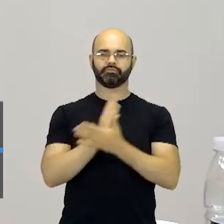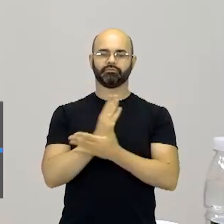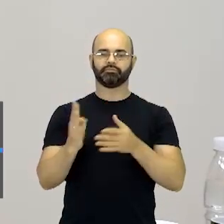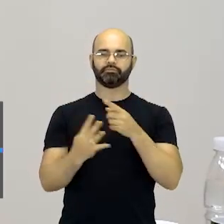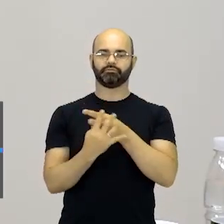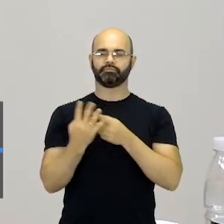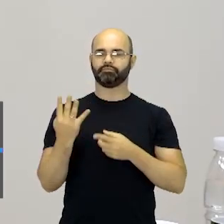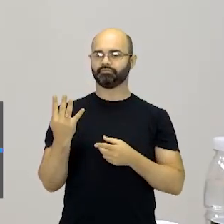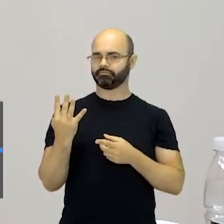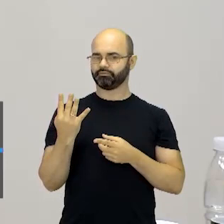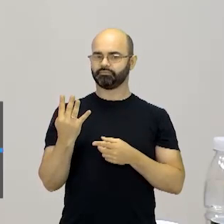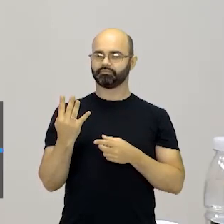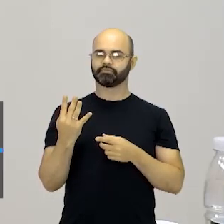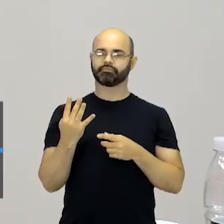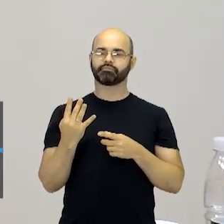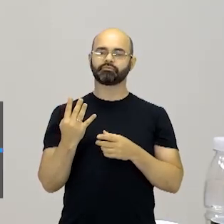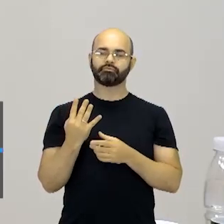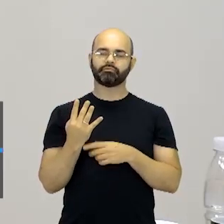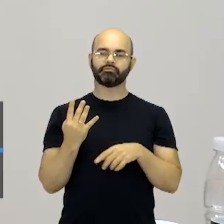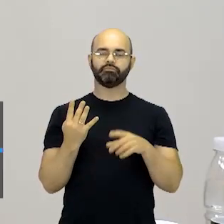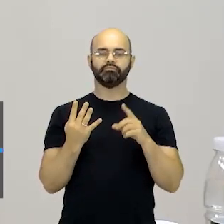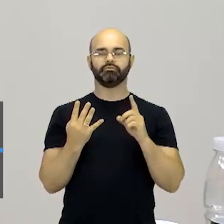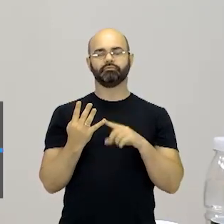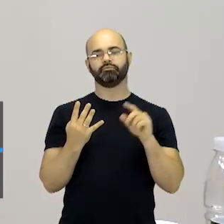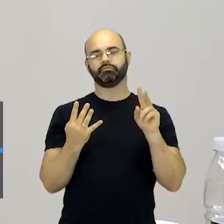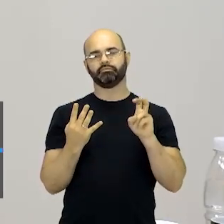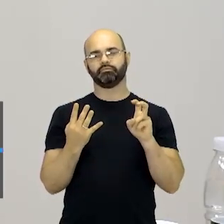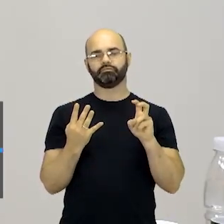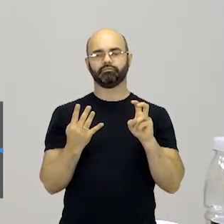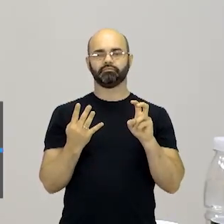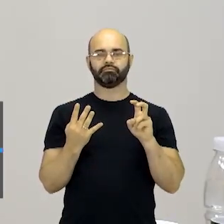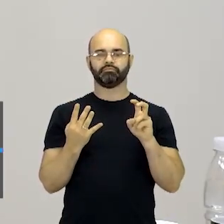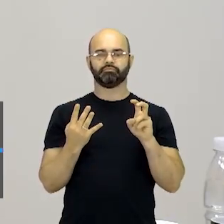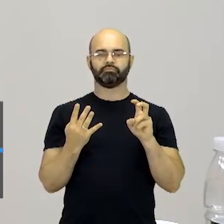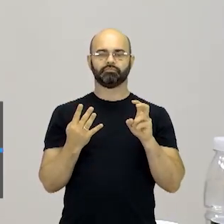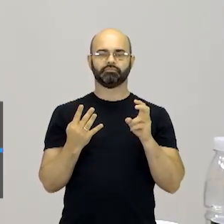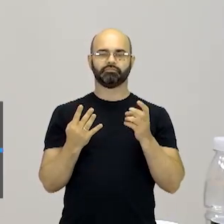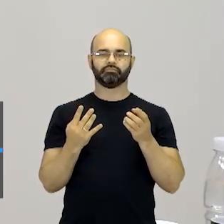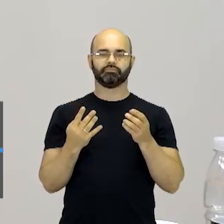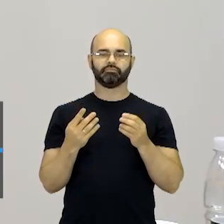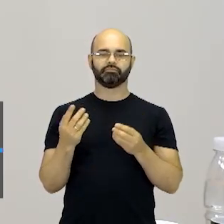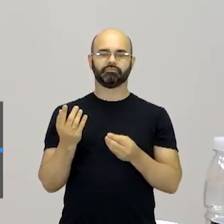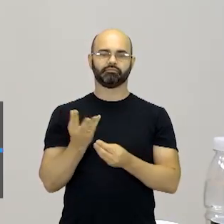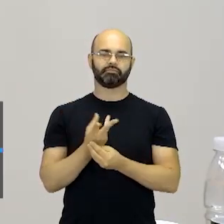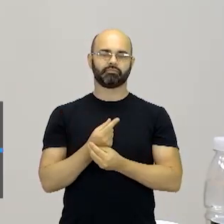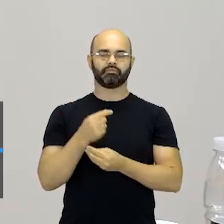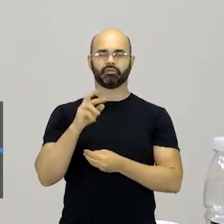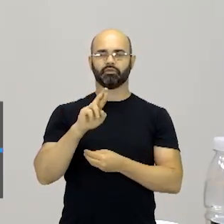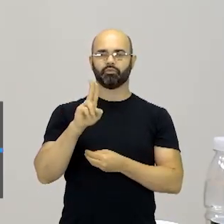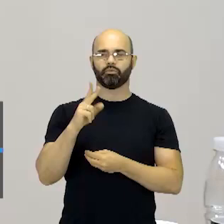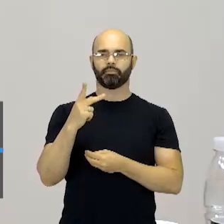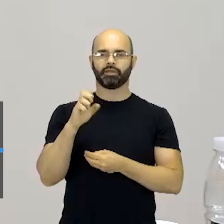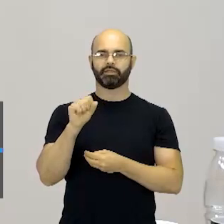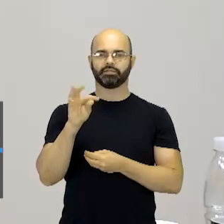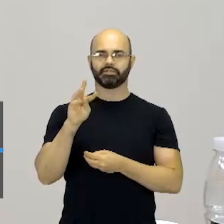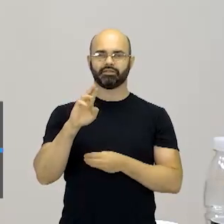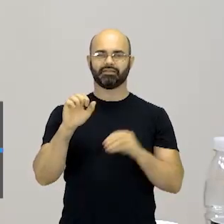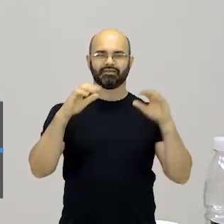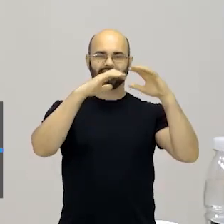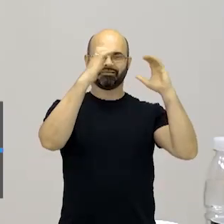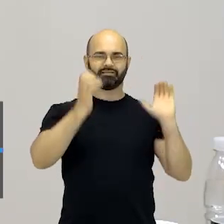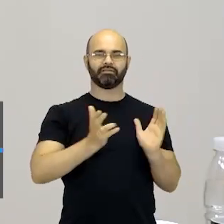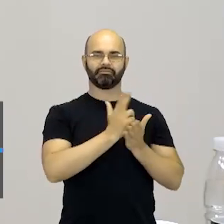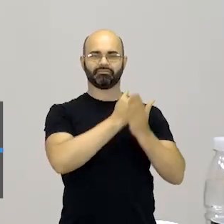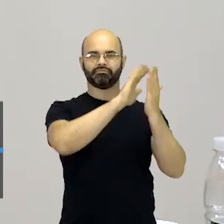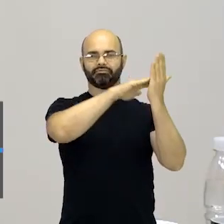nós lemos 4 fragmentos, falando sobre a questão da arte, né, arte rupestre, as pinturas nas cavernas.